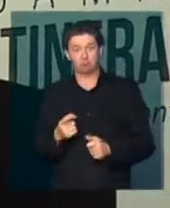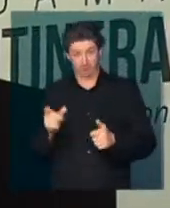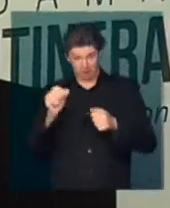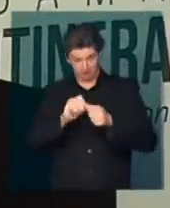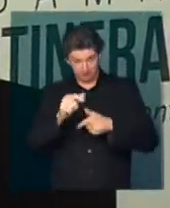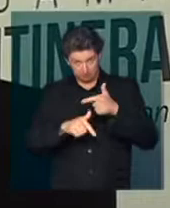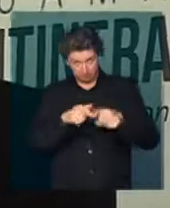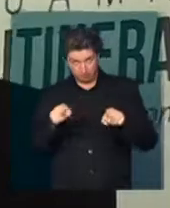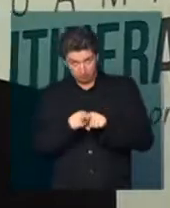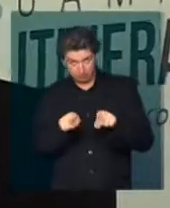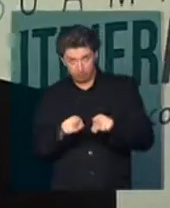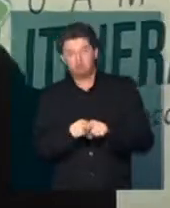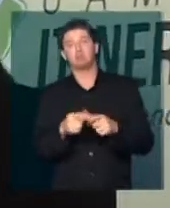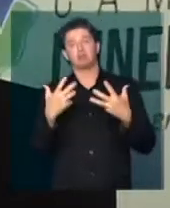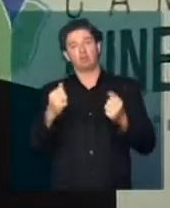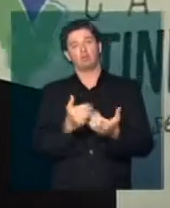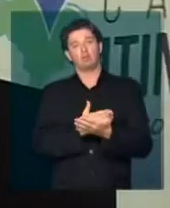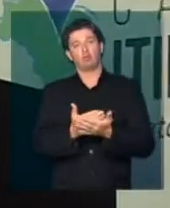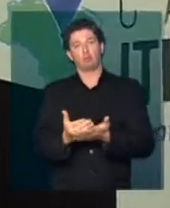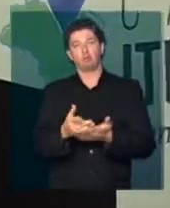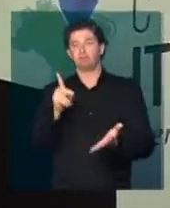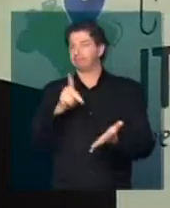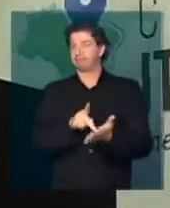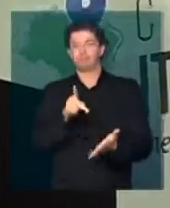nossa parte, nós vamos começar